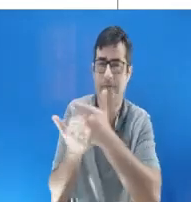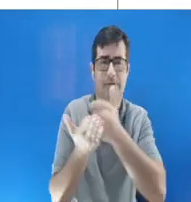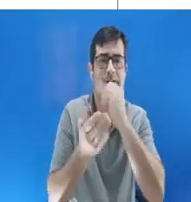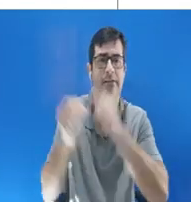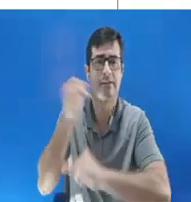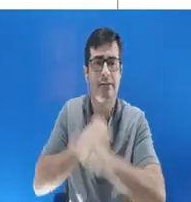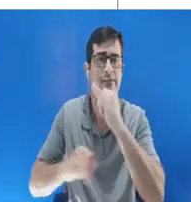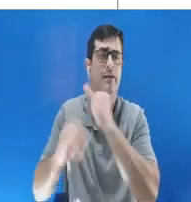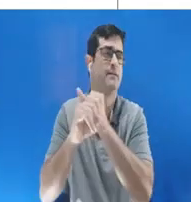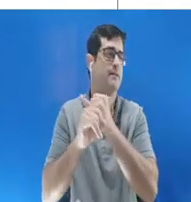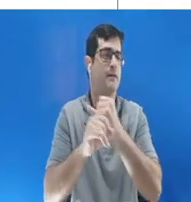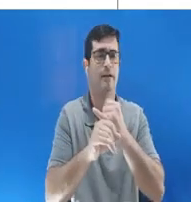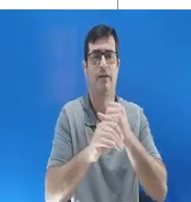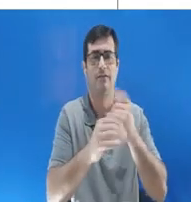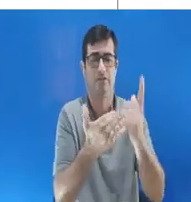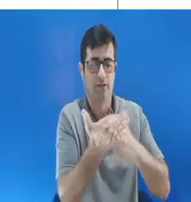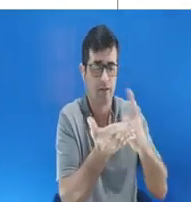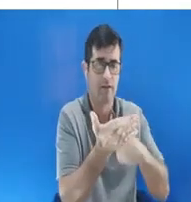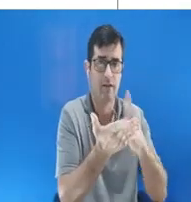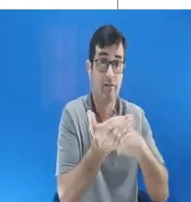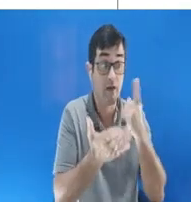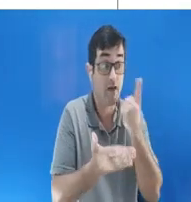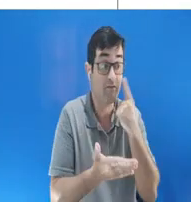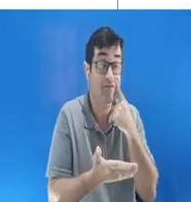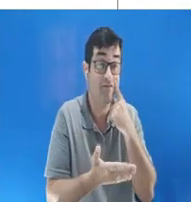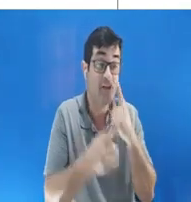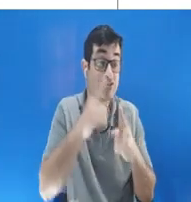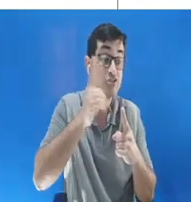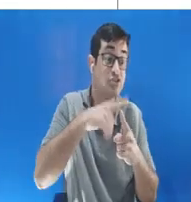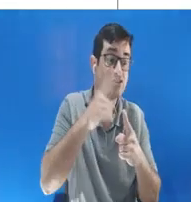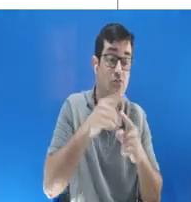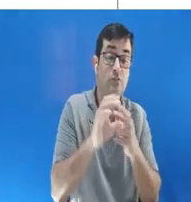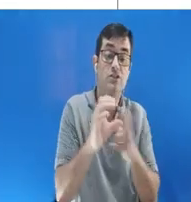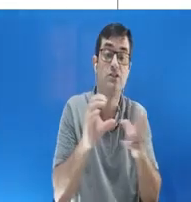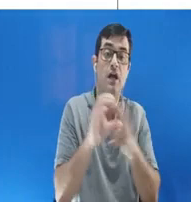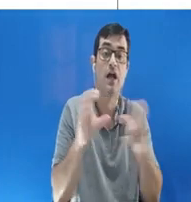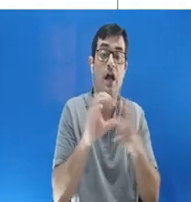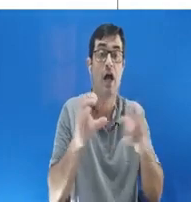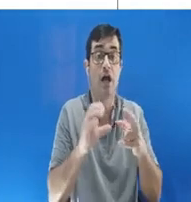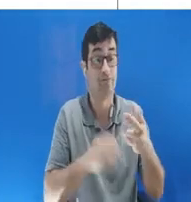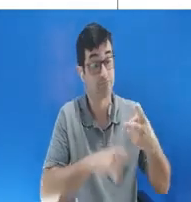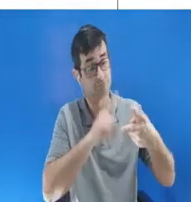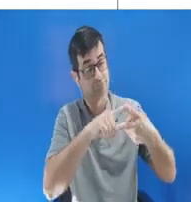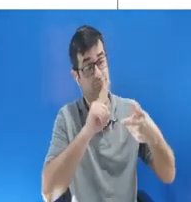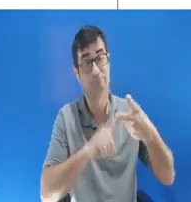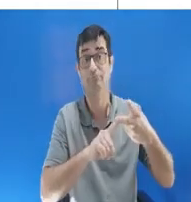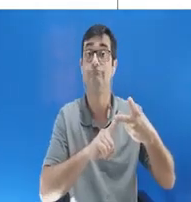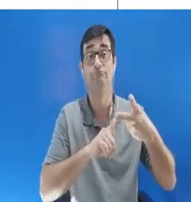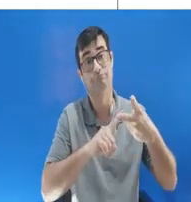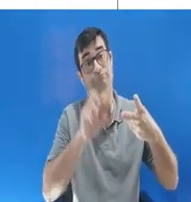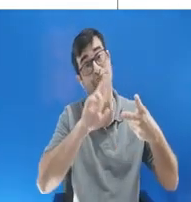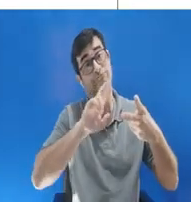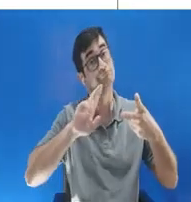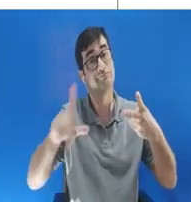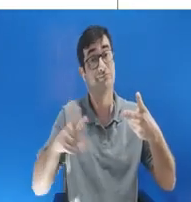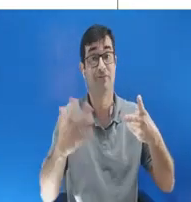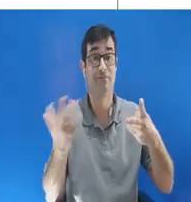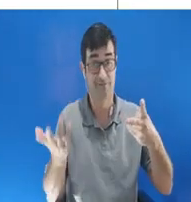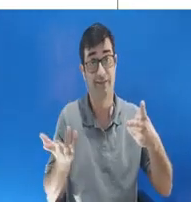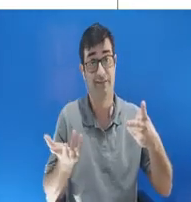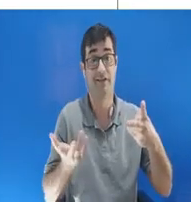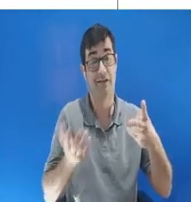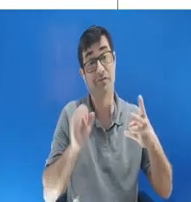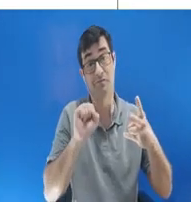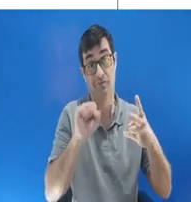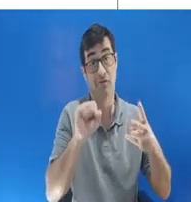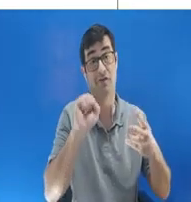livros, ver o tipo de raio que foi medido. Porque se a gente for comparar dois tipos de raios diferentes, isso